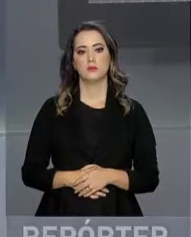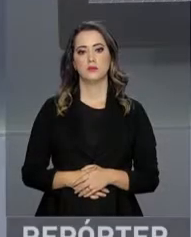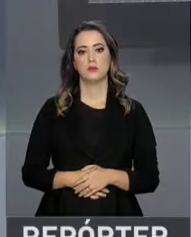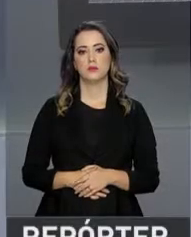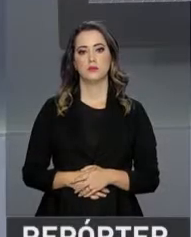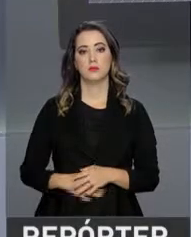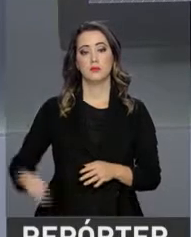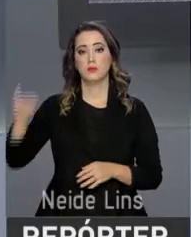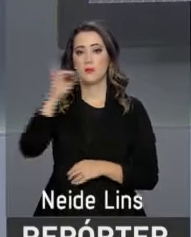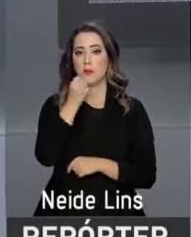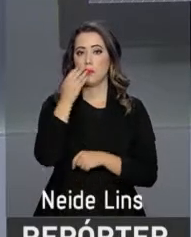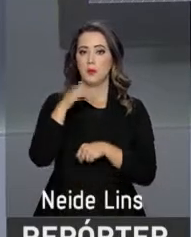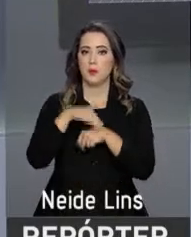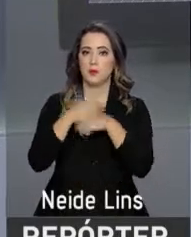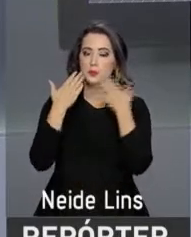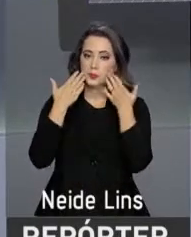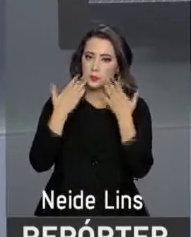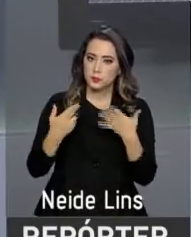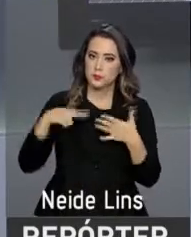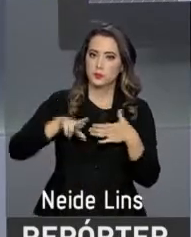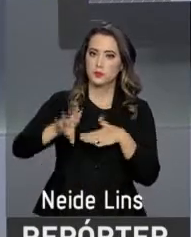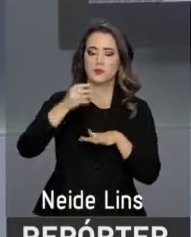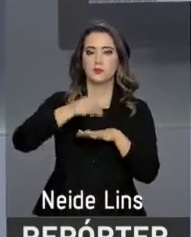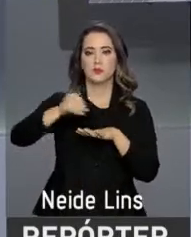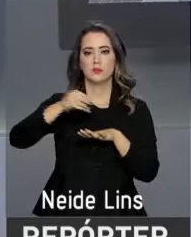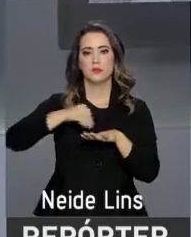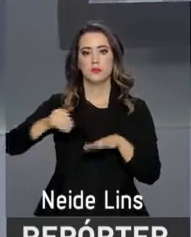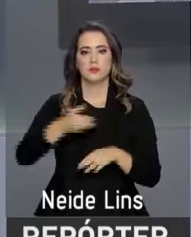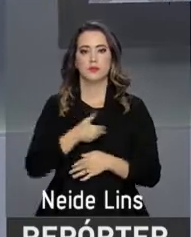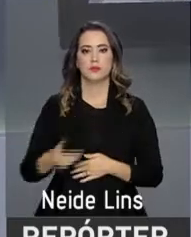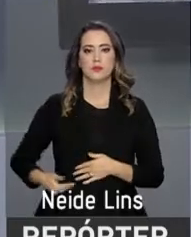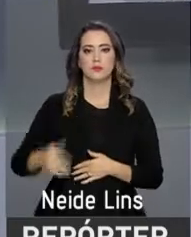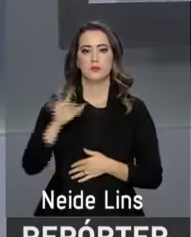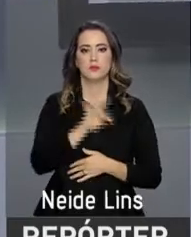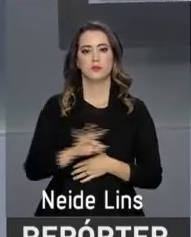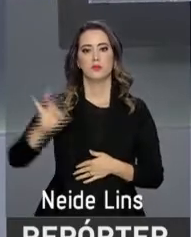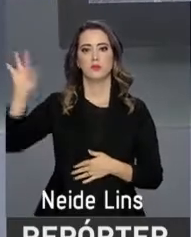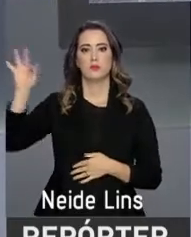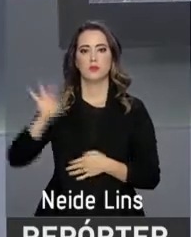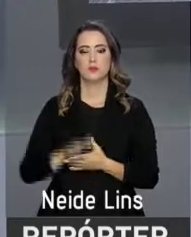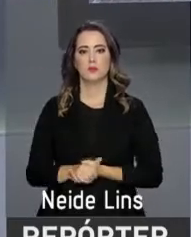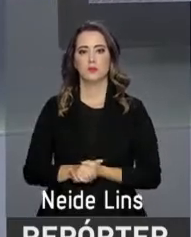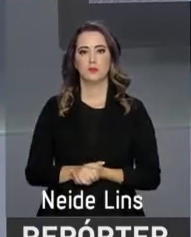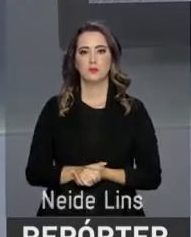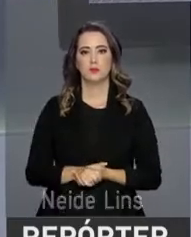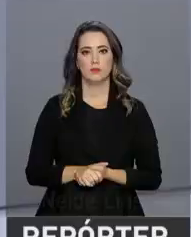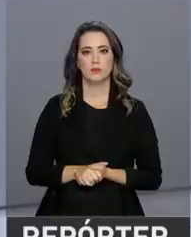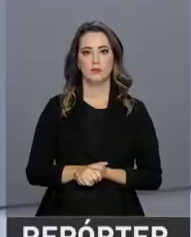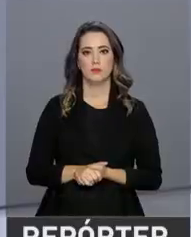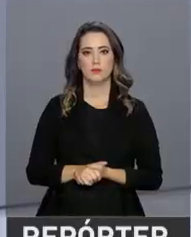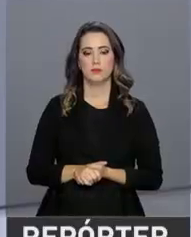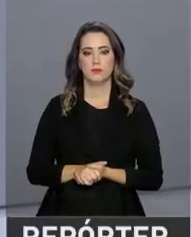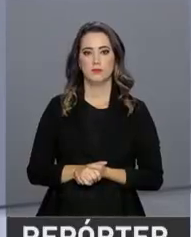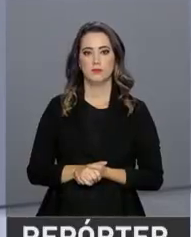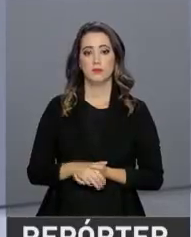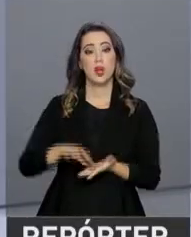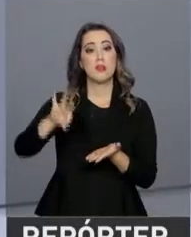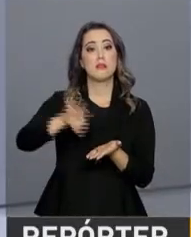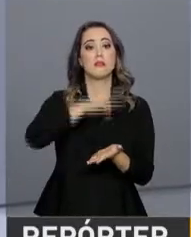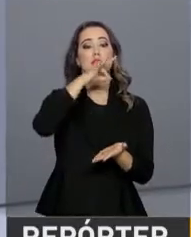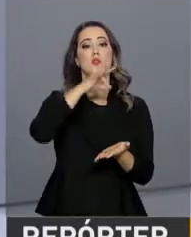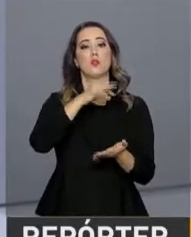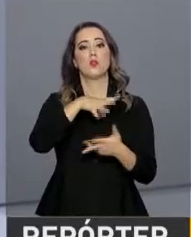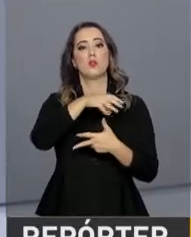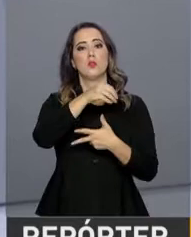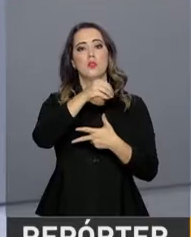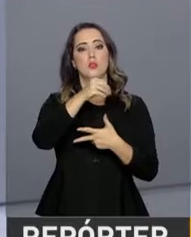olá boa noite começa agora o repórter nbr com as notícias do governo federal as inscrições